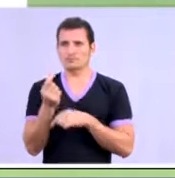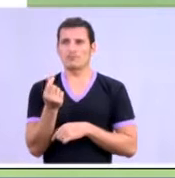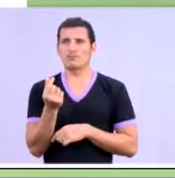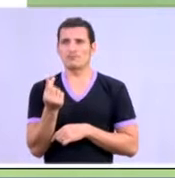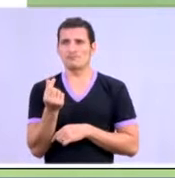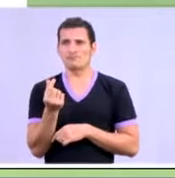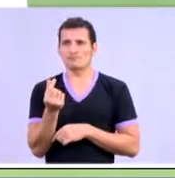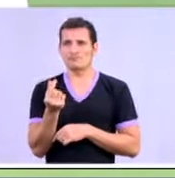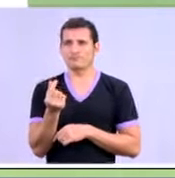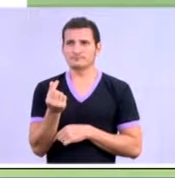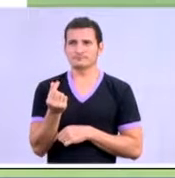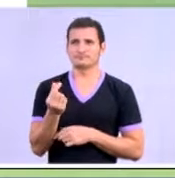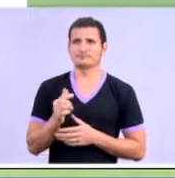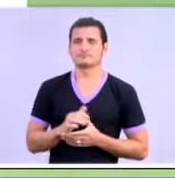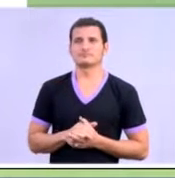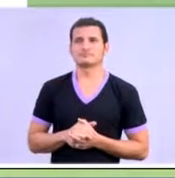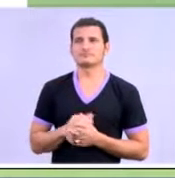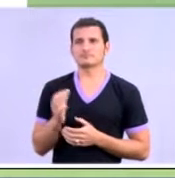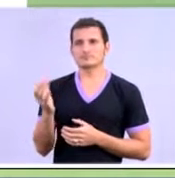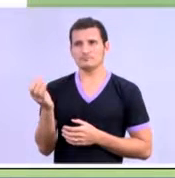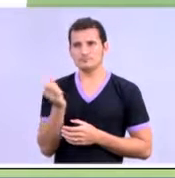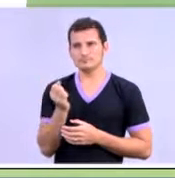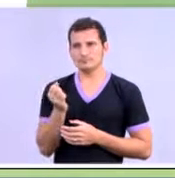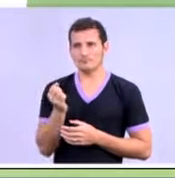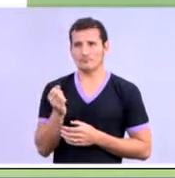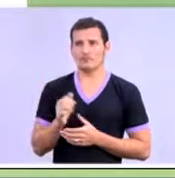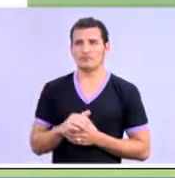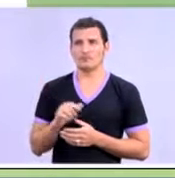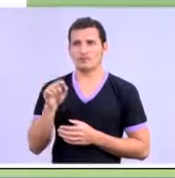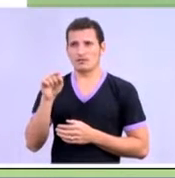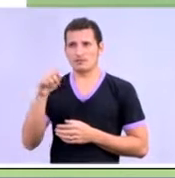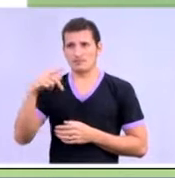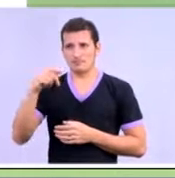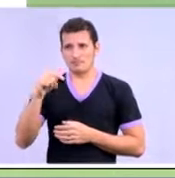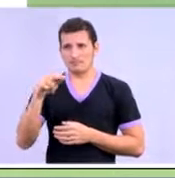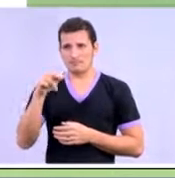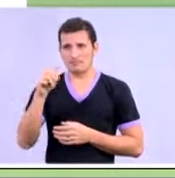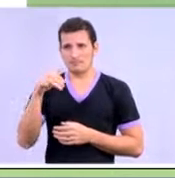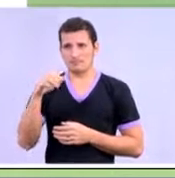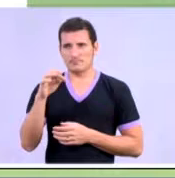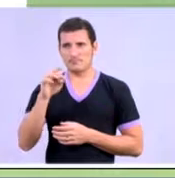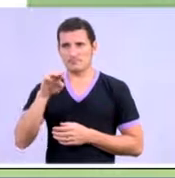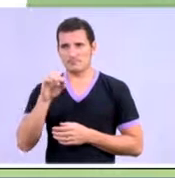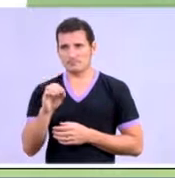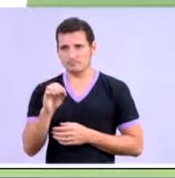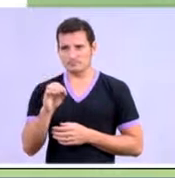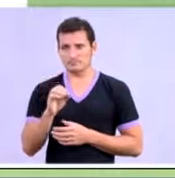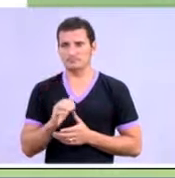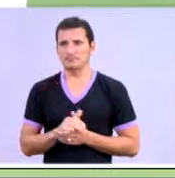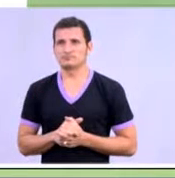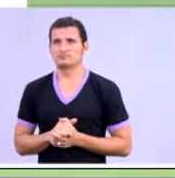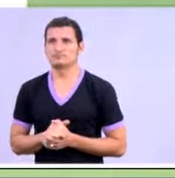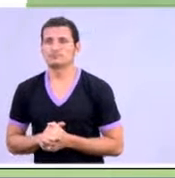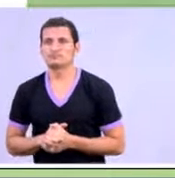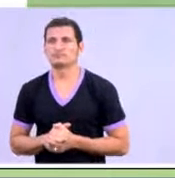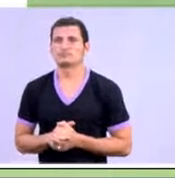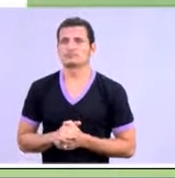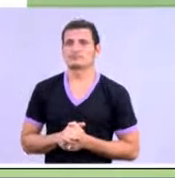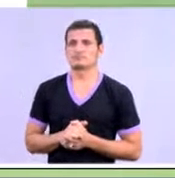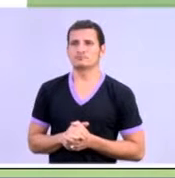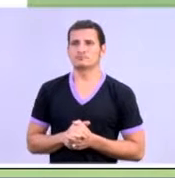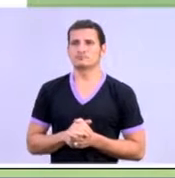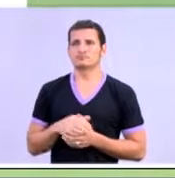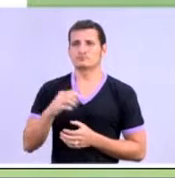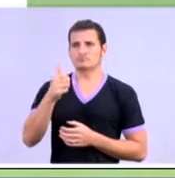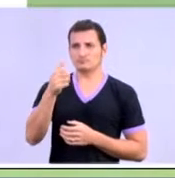aqui, eu estou colocando entre parênteses o parâmetro que eu envio. Então, para sacar, eu estou enviando o valor